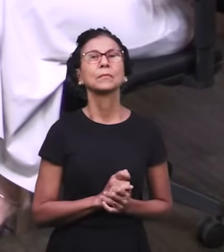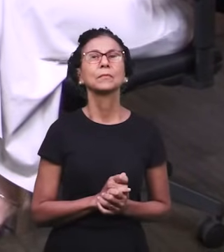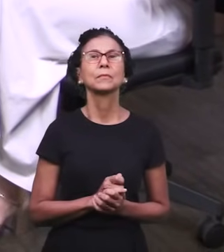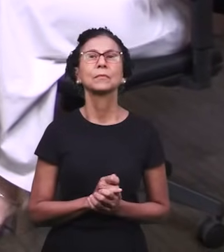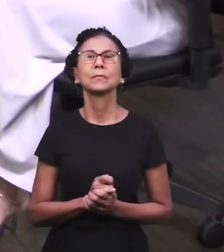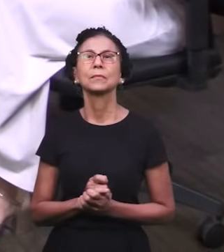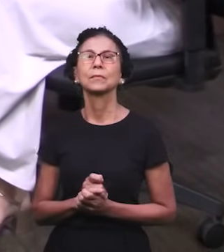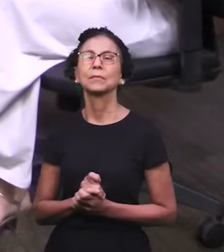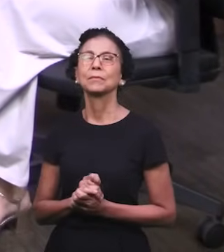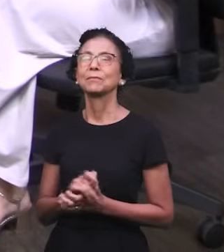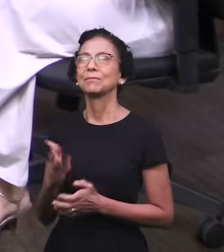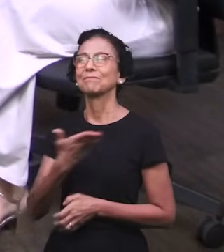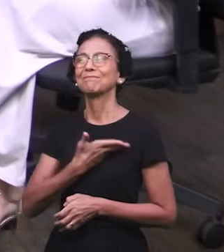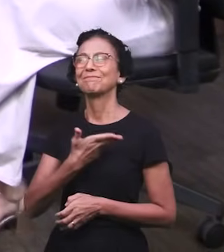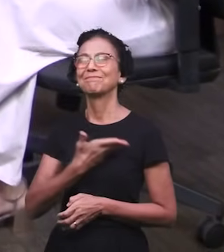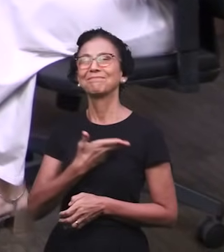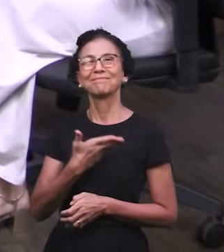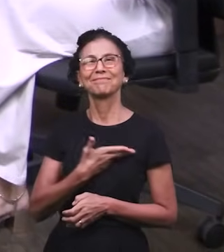colega Raíssa.